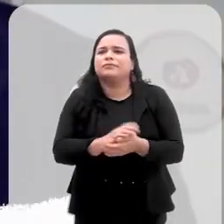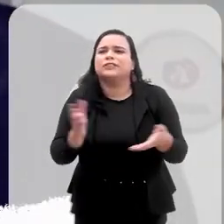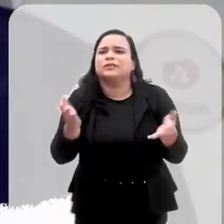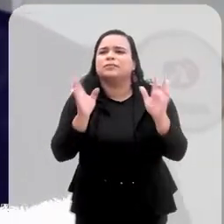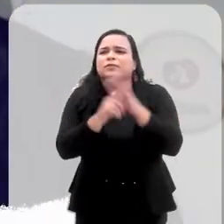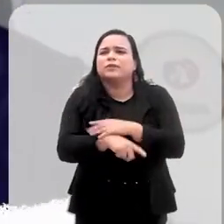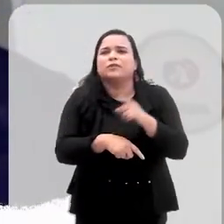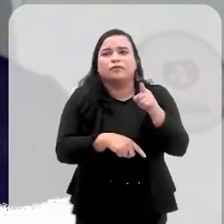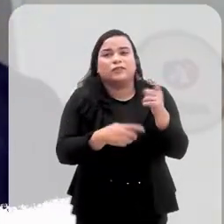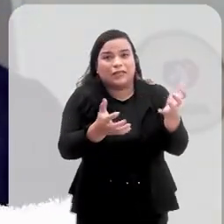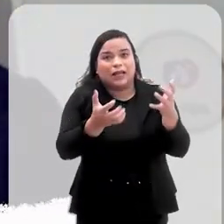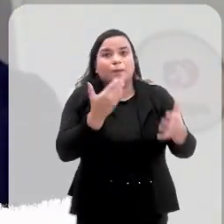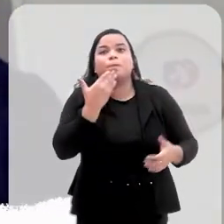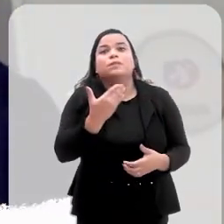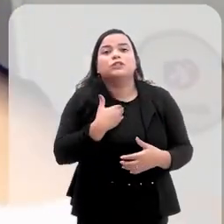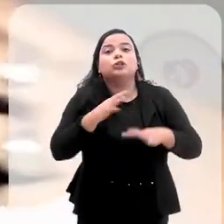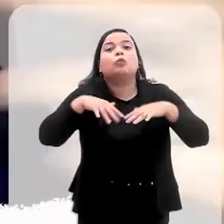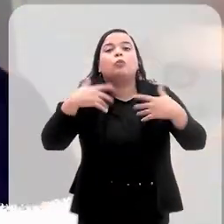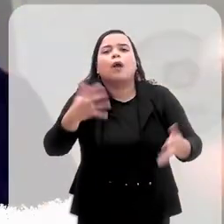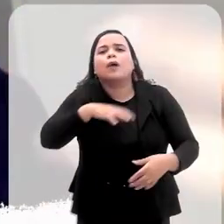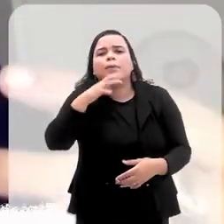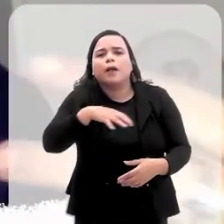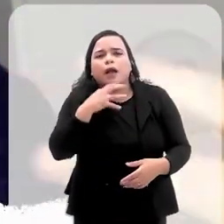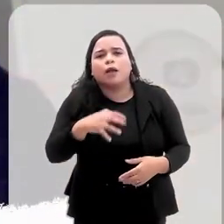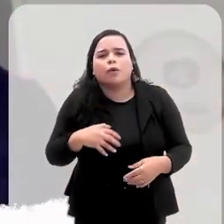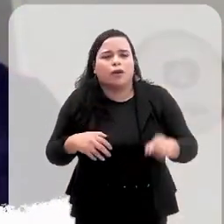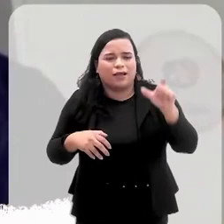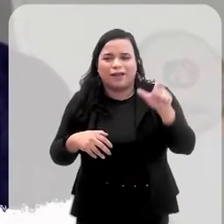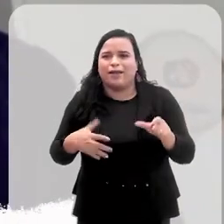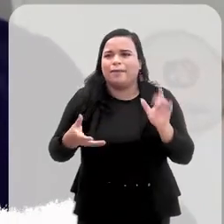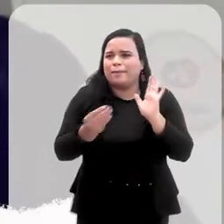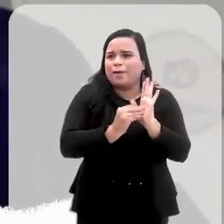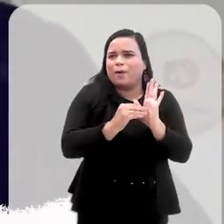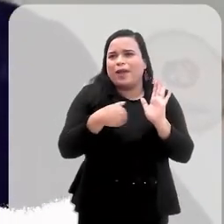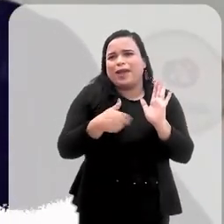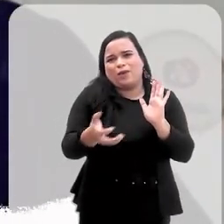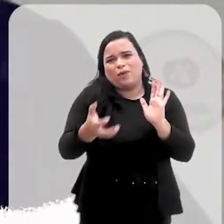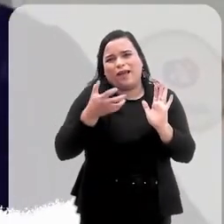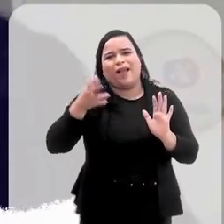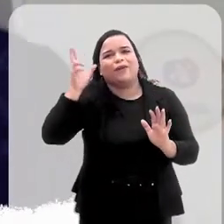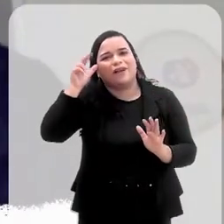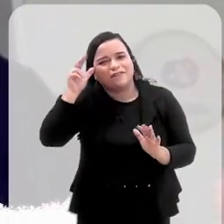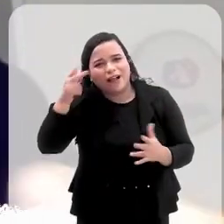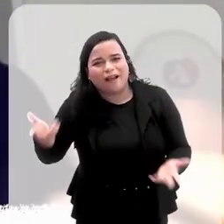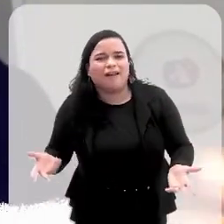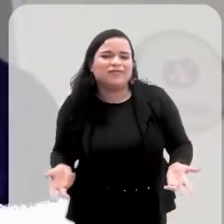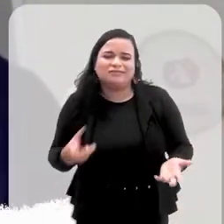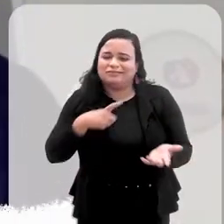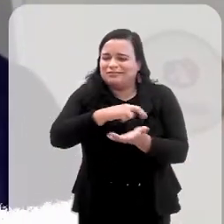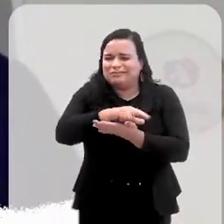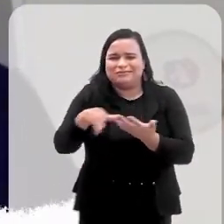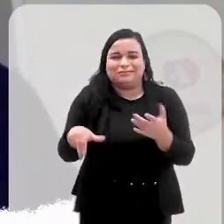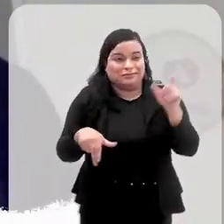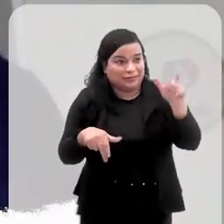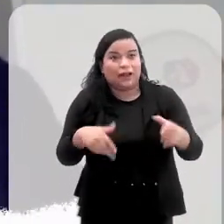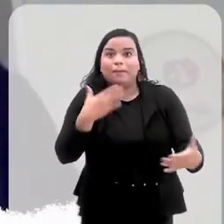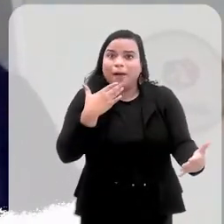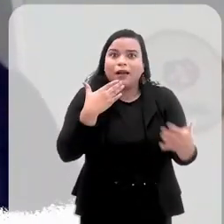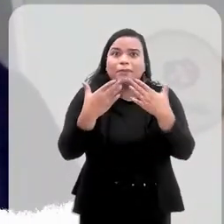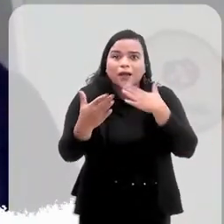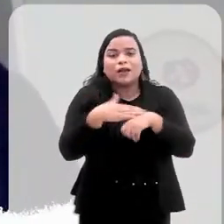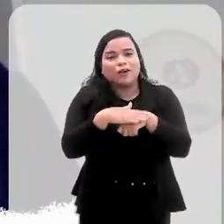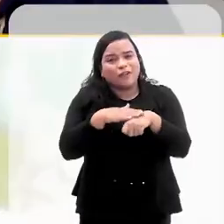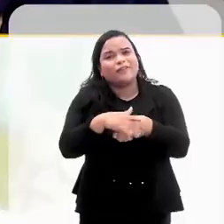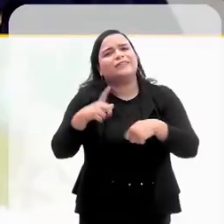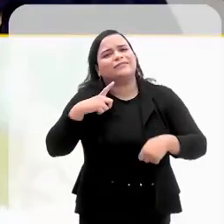eu quero o cavalo. Então, ele está conversando. E o que aconteceu com isso? ele começou a